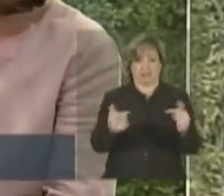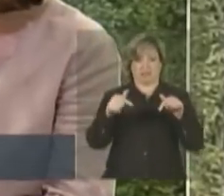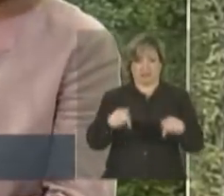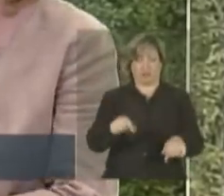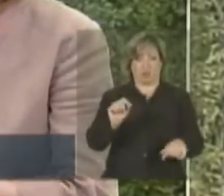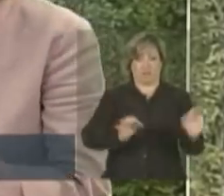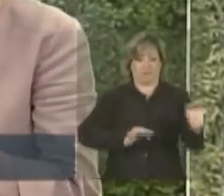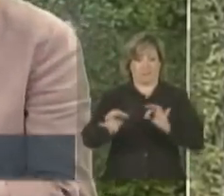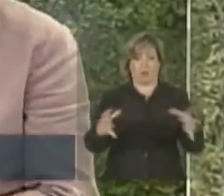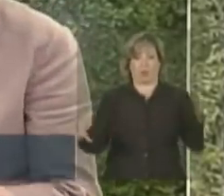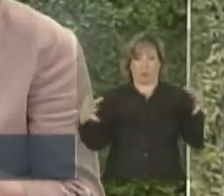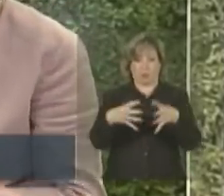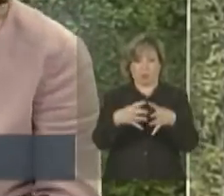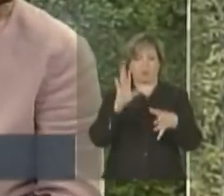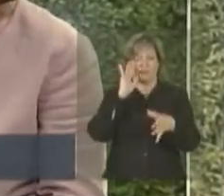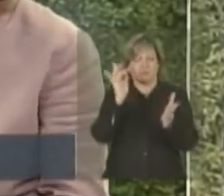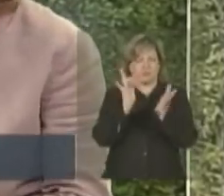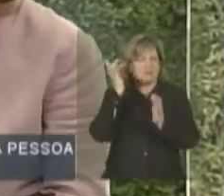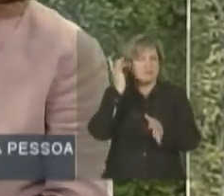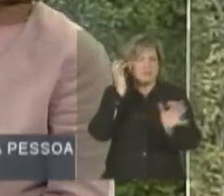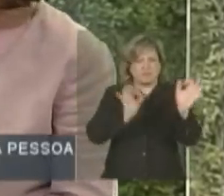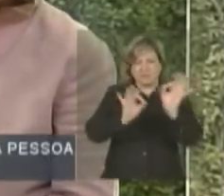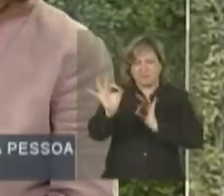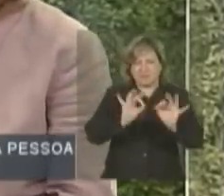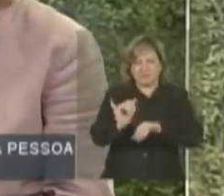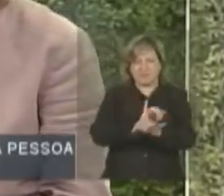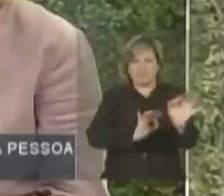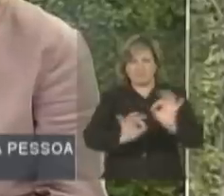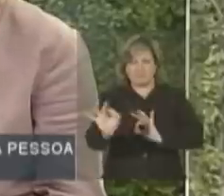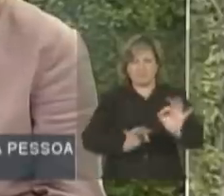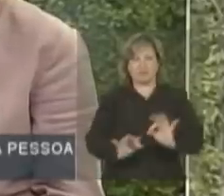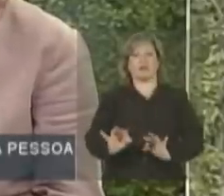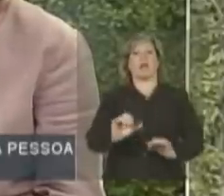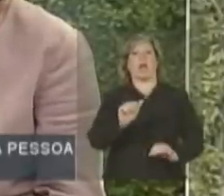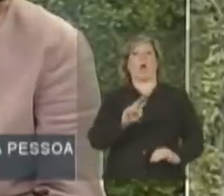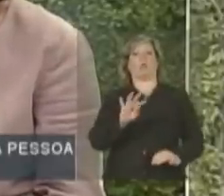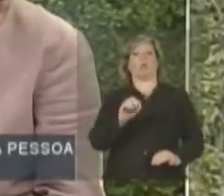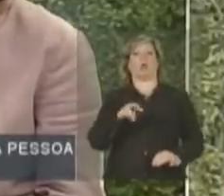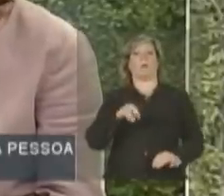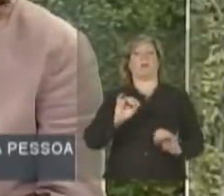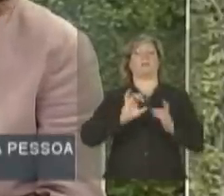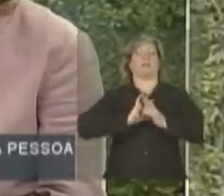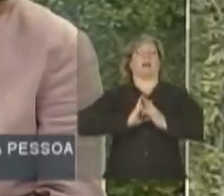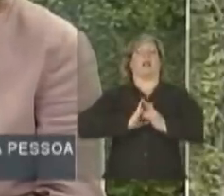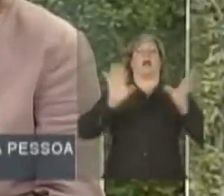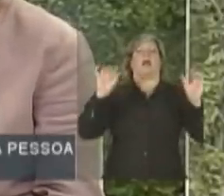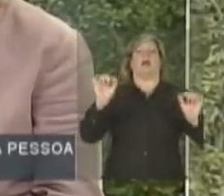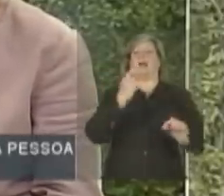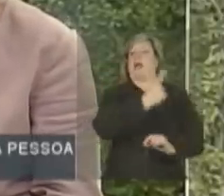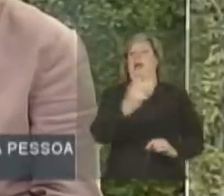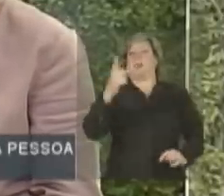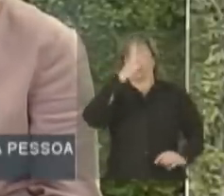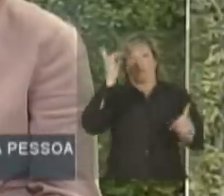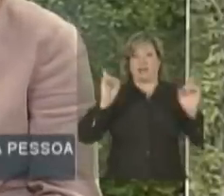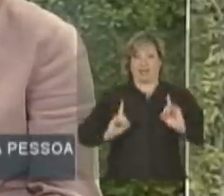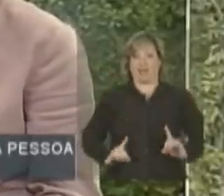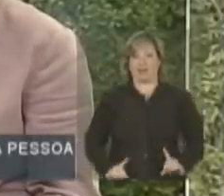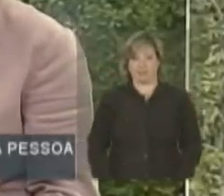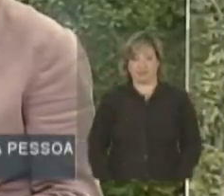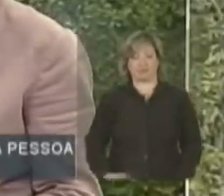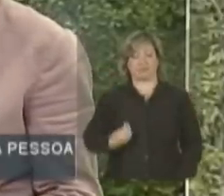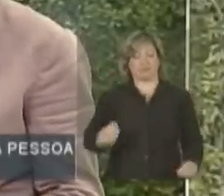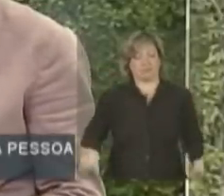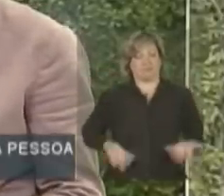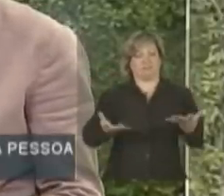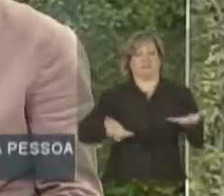plano, de forma estrutural, está voltado à autonomia e à promoção de cada pessoa com deficiência,